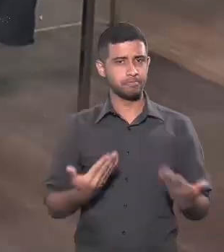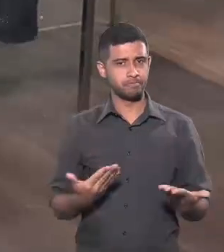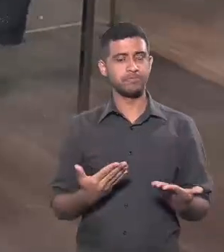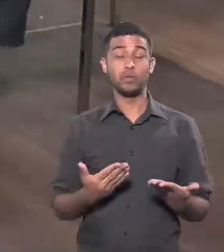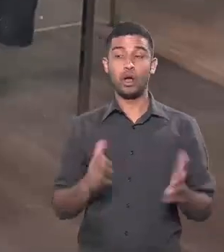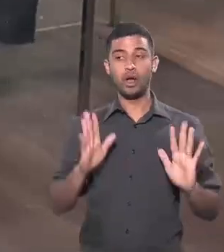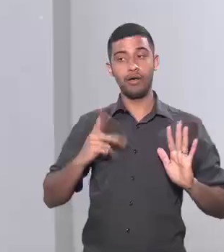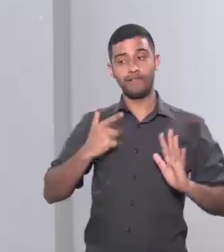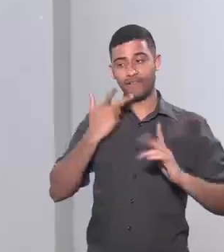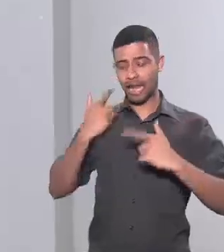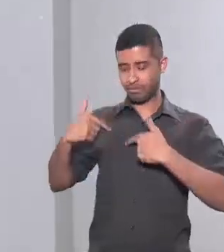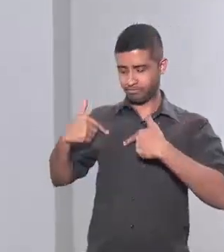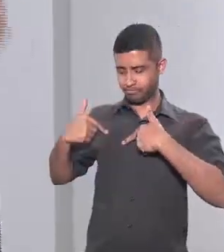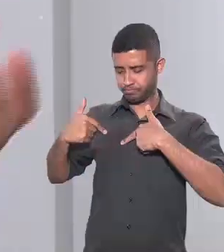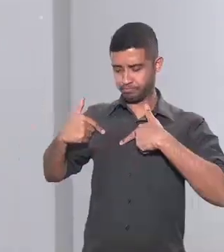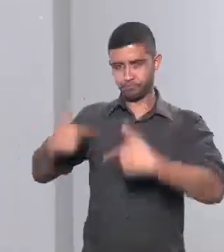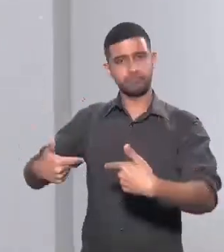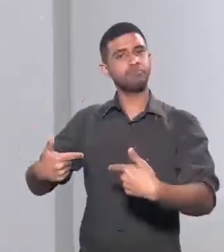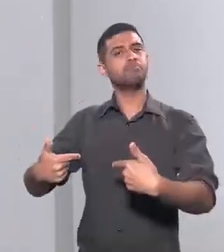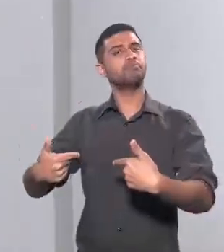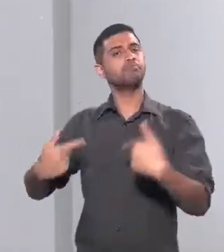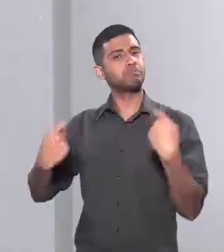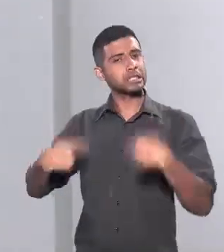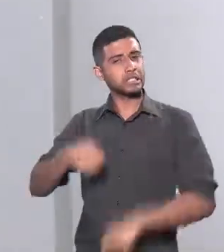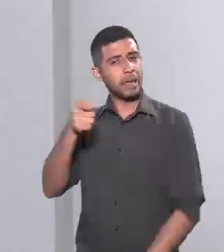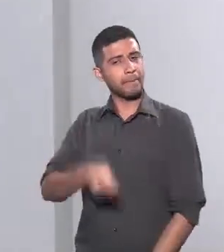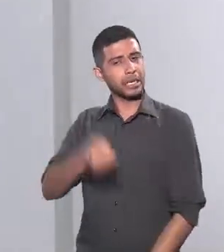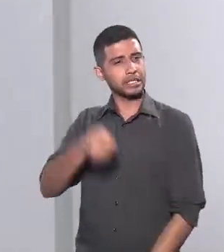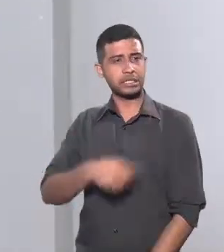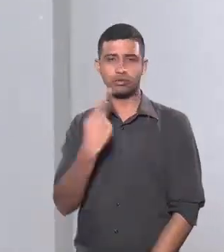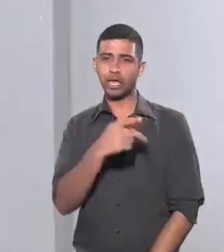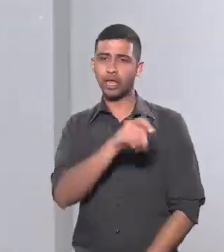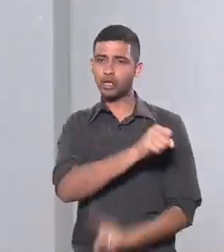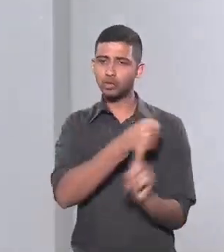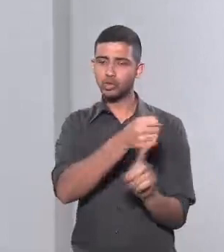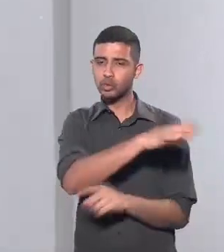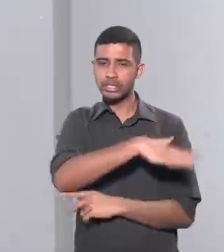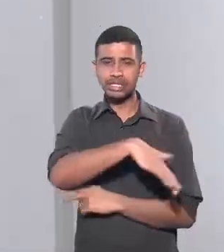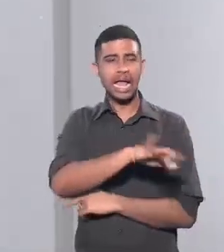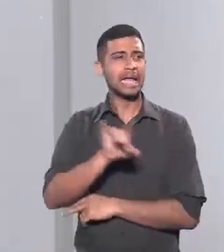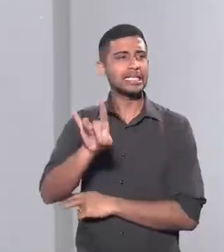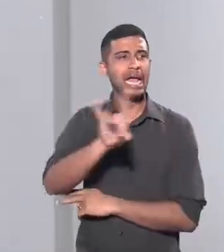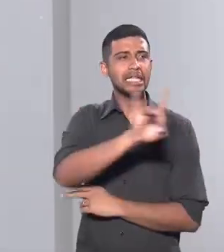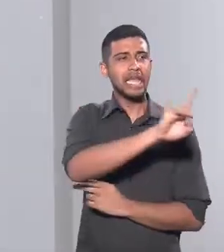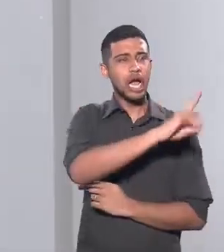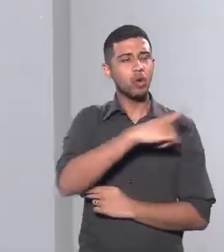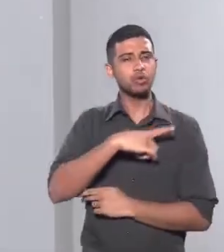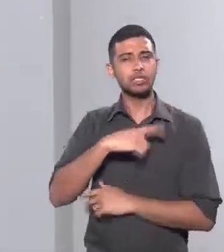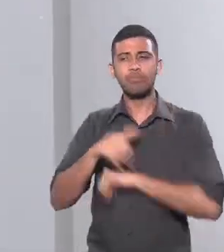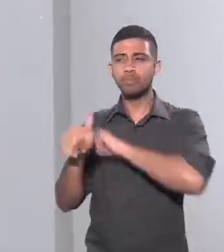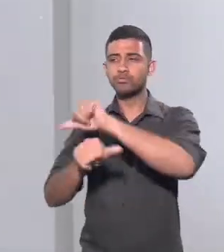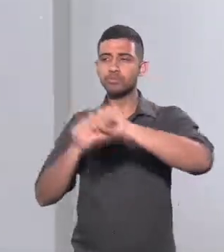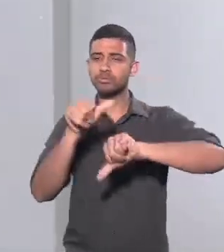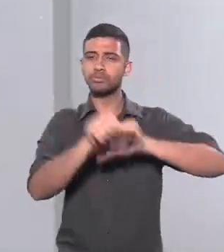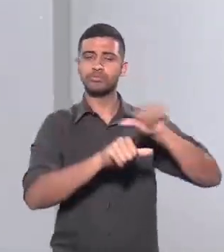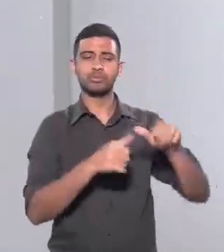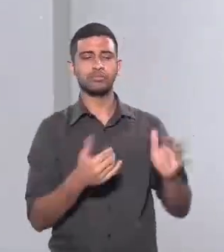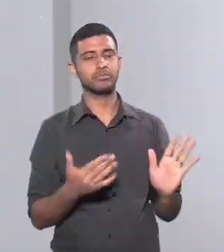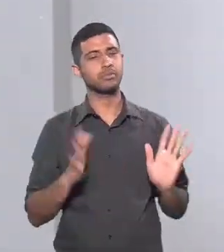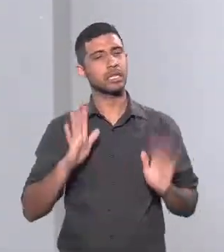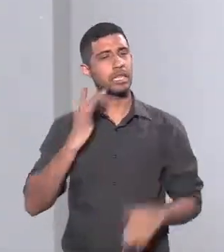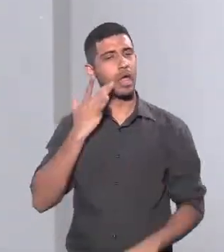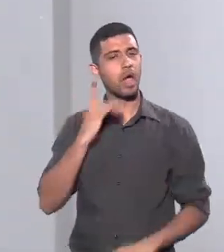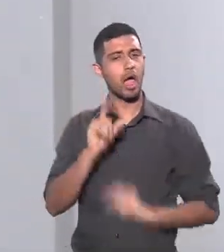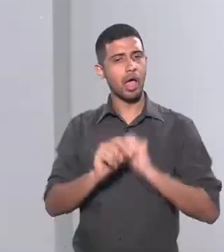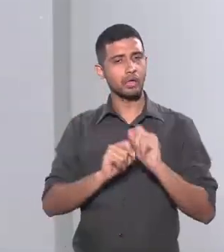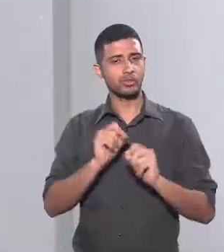a questão da iniciativa, eu acho que é uma pressão da própria sociedade para que cada ente faça a respectiva regulamentação. Mas